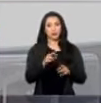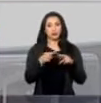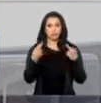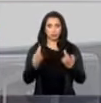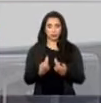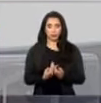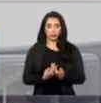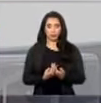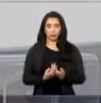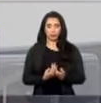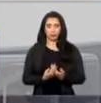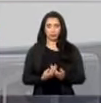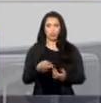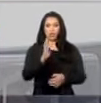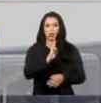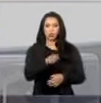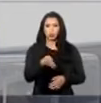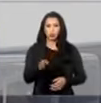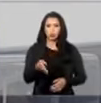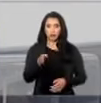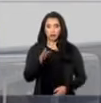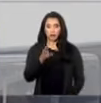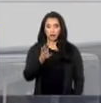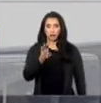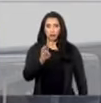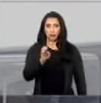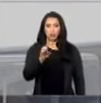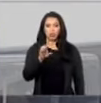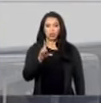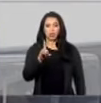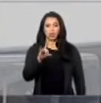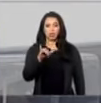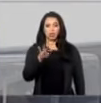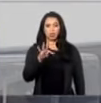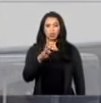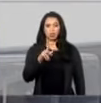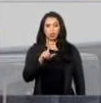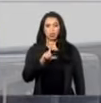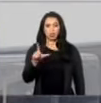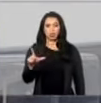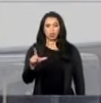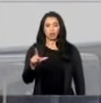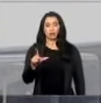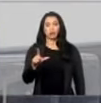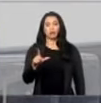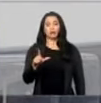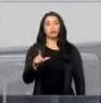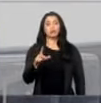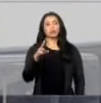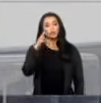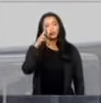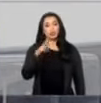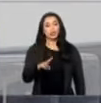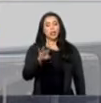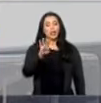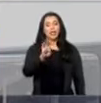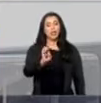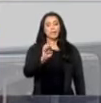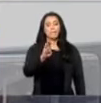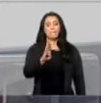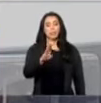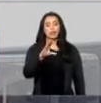A suspensão do edital de TVs públicas sob gestão da EBC ocorreu em 20 de